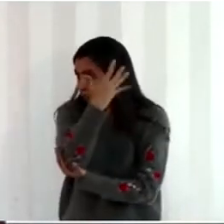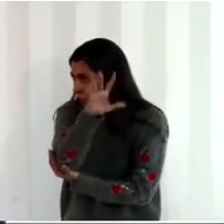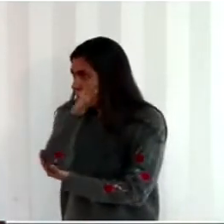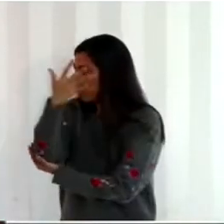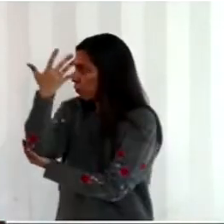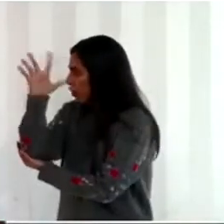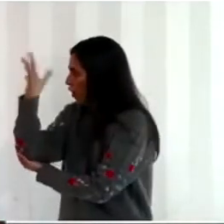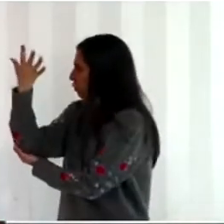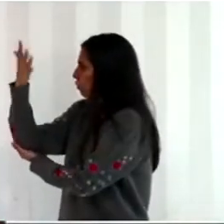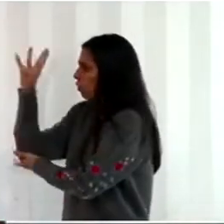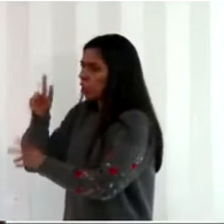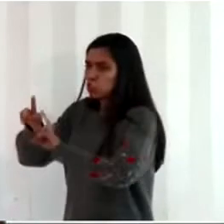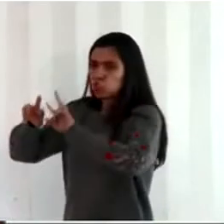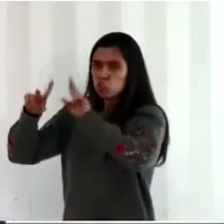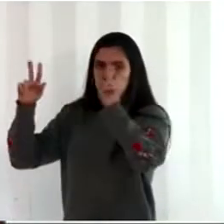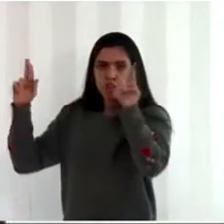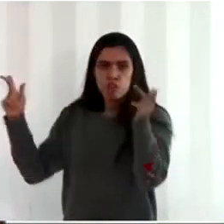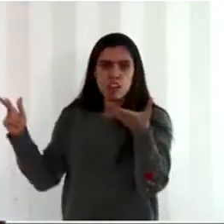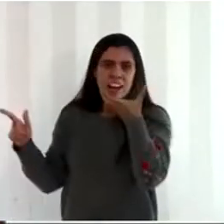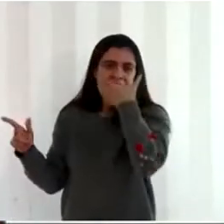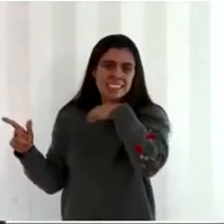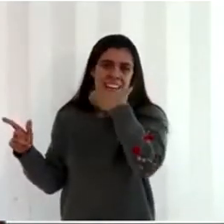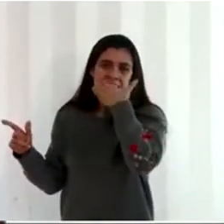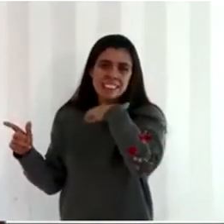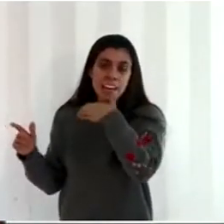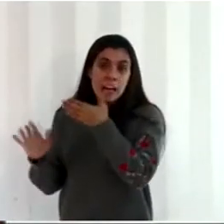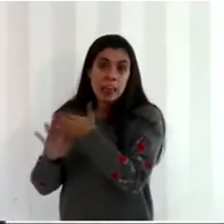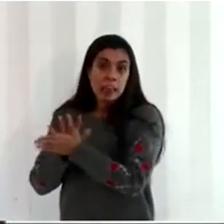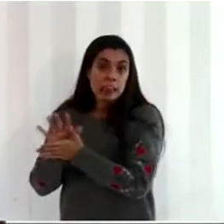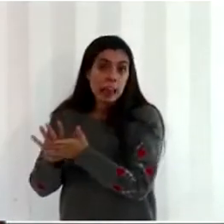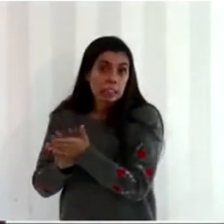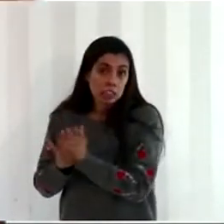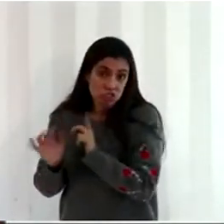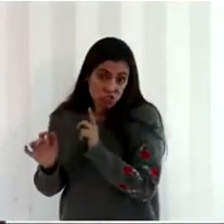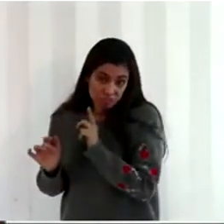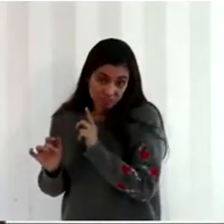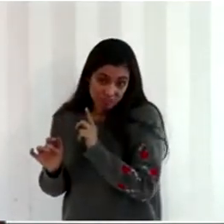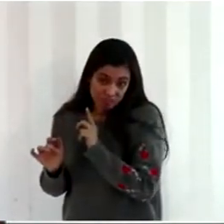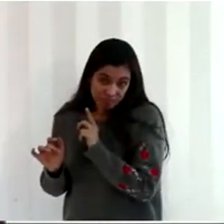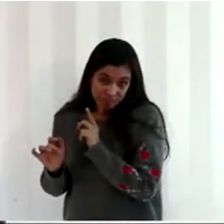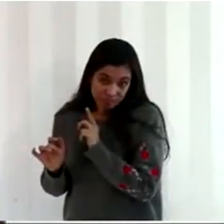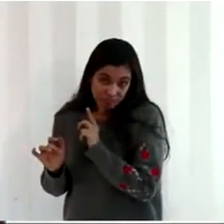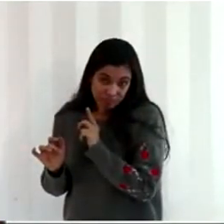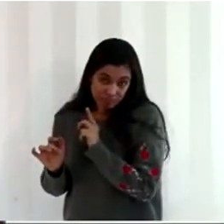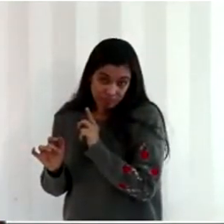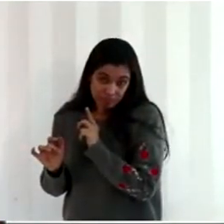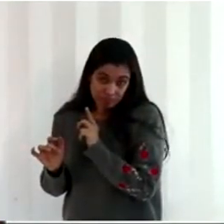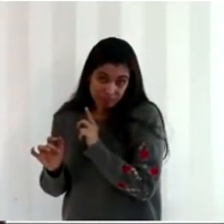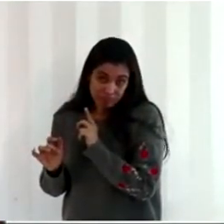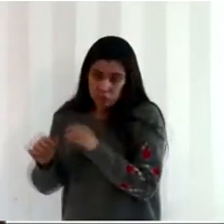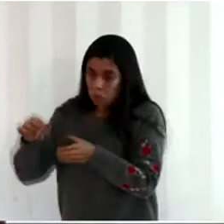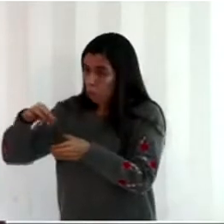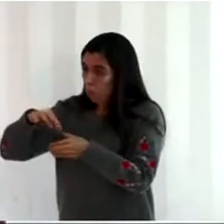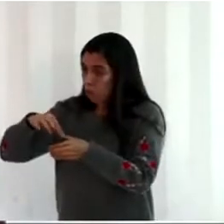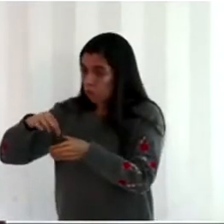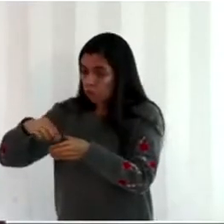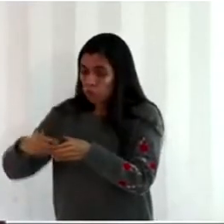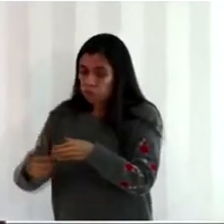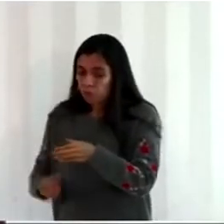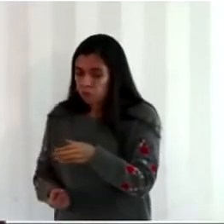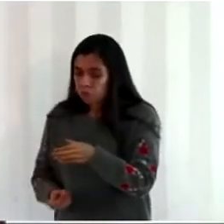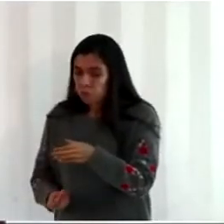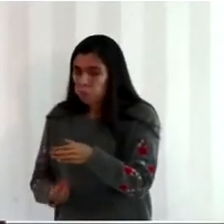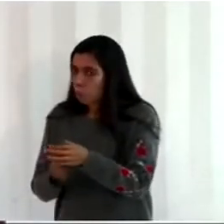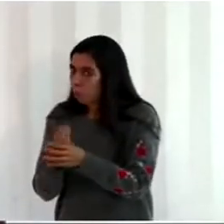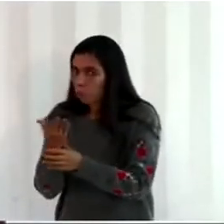a oliveira não têm dado os seus frutos. Essa é a realidade que eles estão vivendo, como consequência